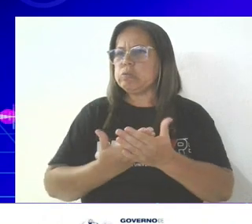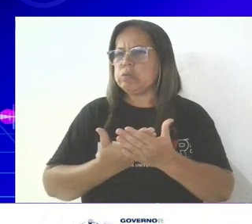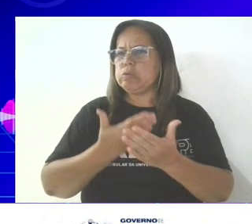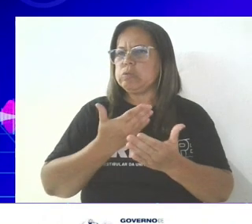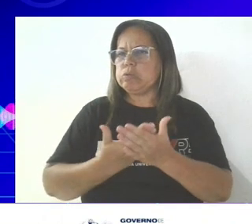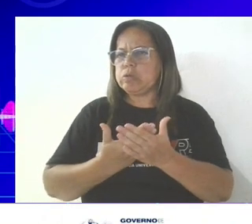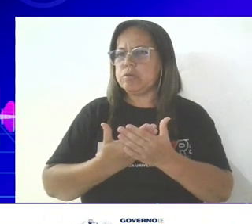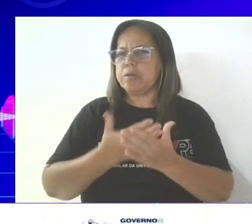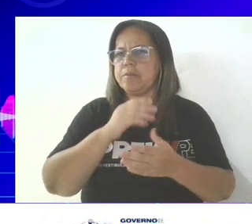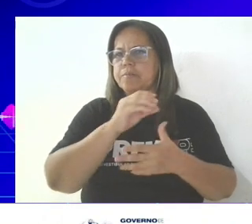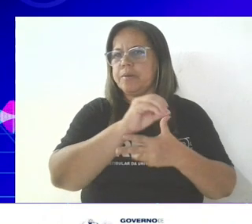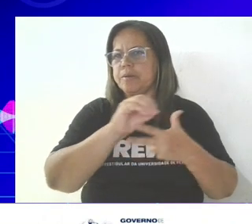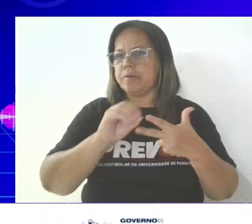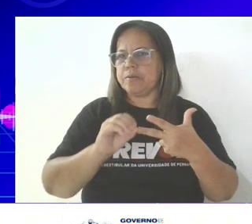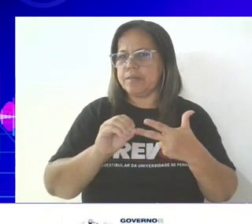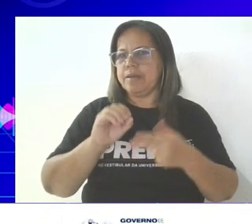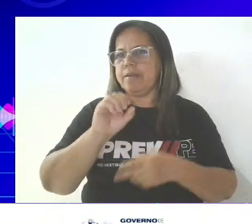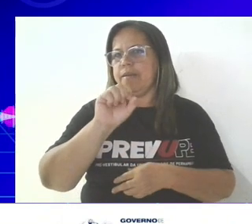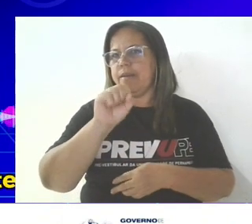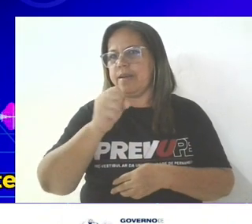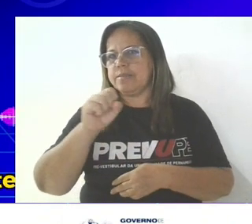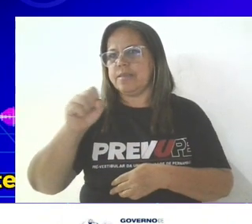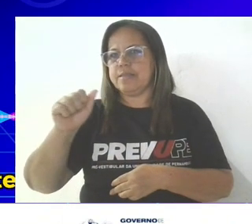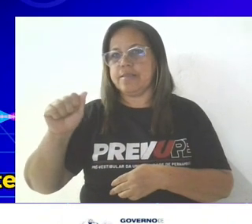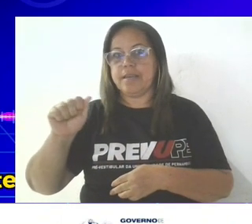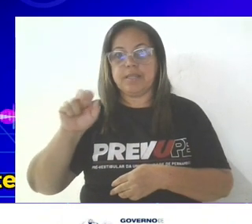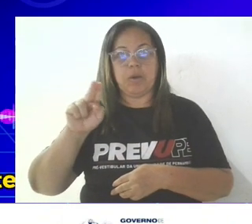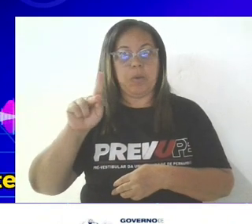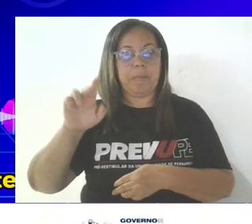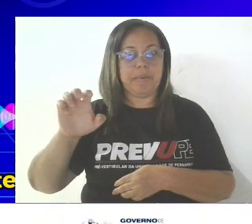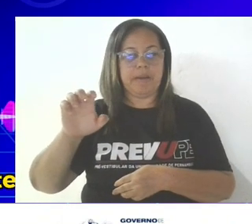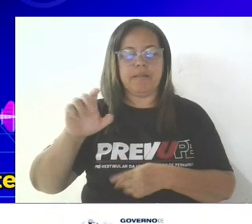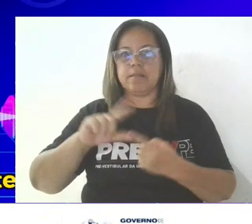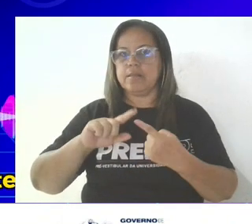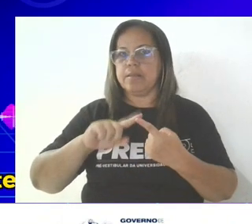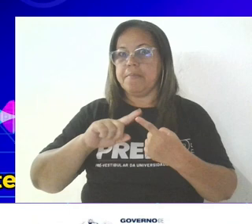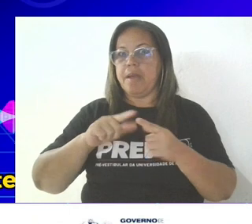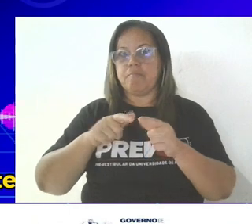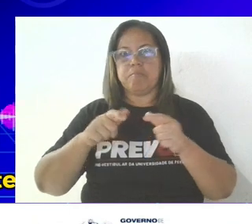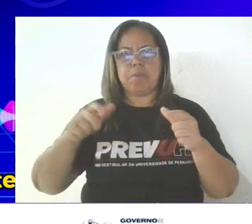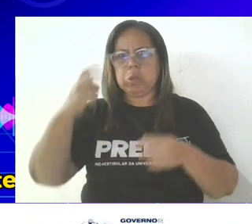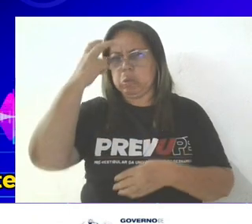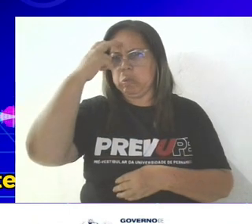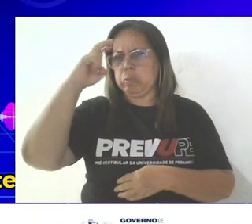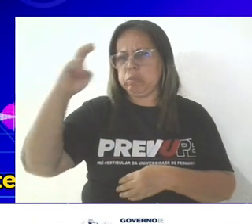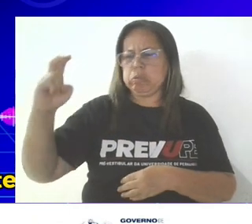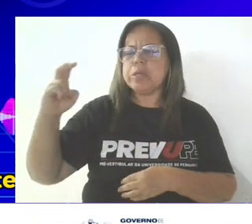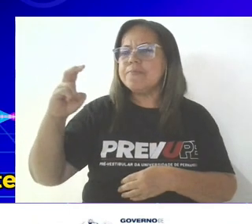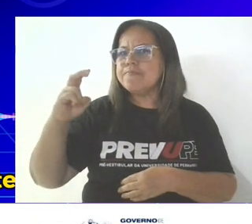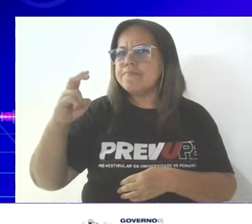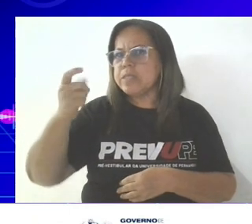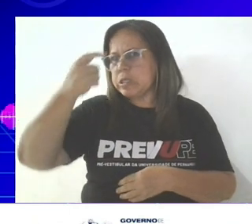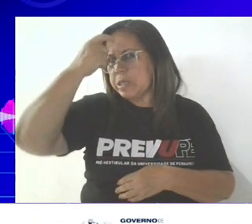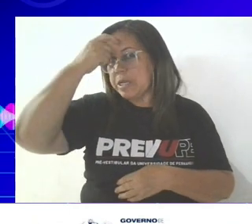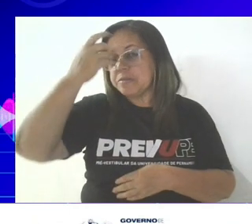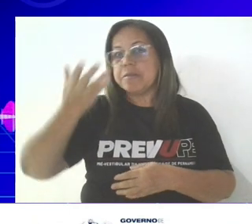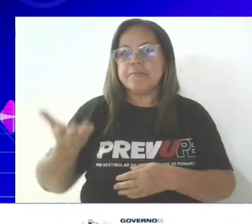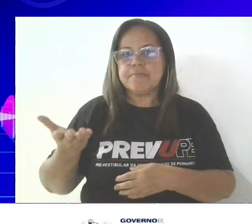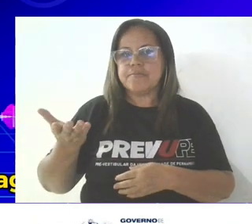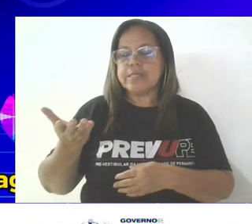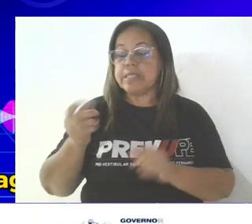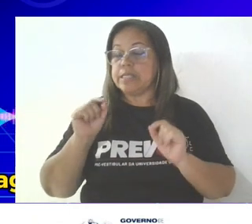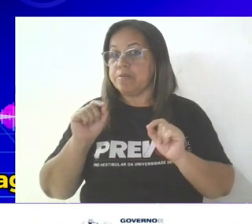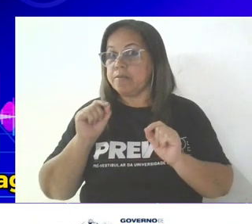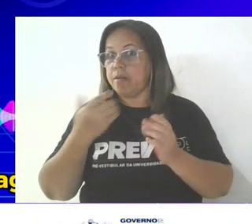estilo para o Enem e o SSA da UPE e ainda enriqueceu O Nosso repertório cultural e intelectual e ó que